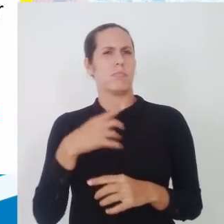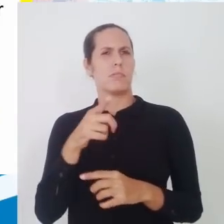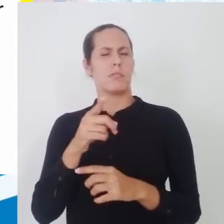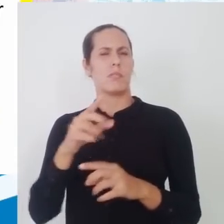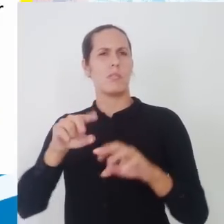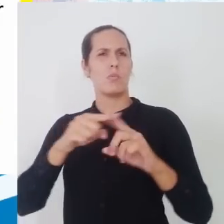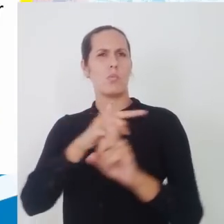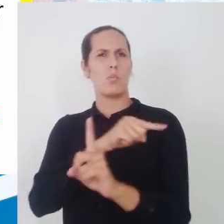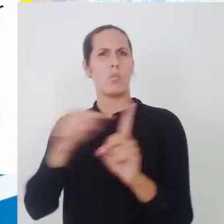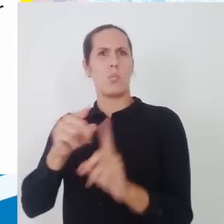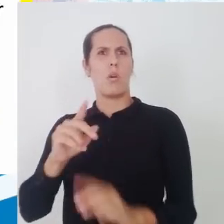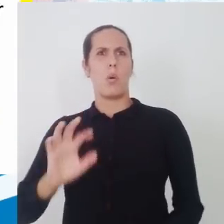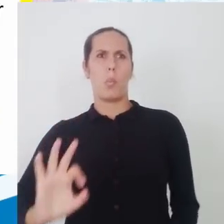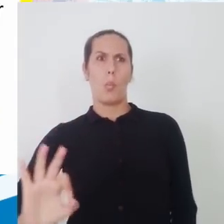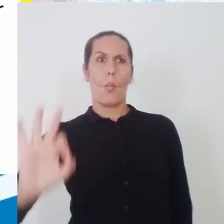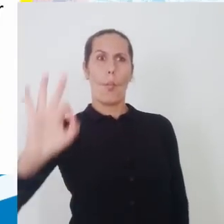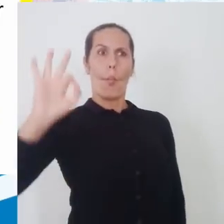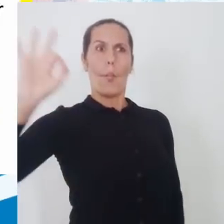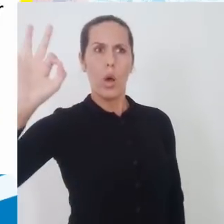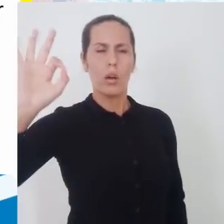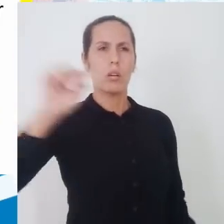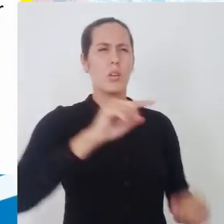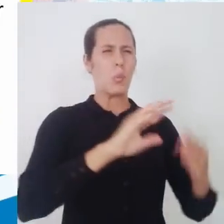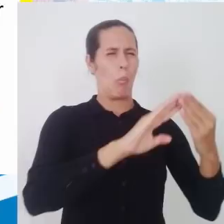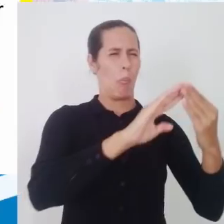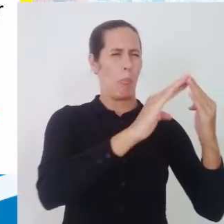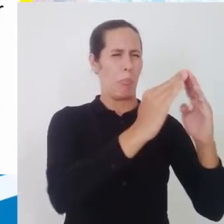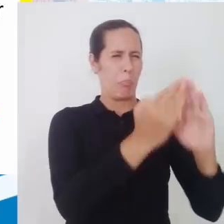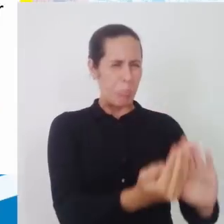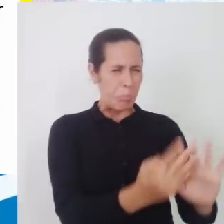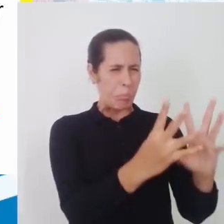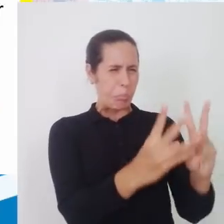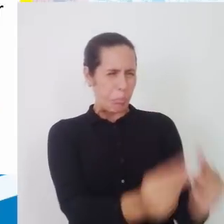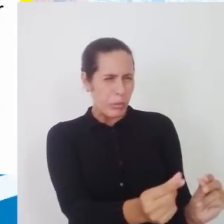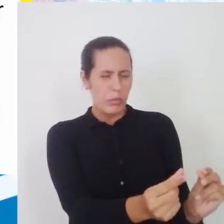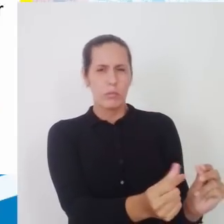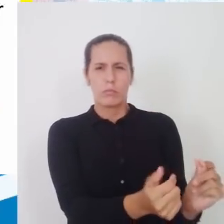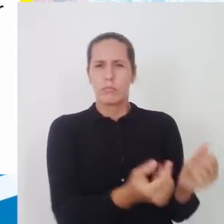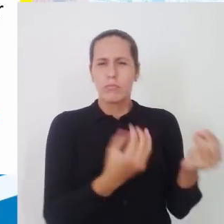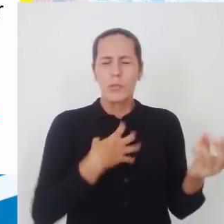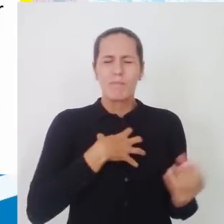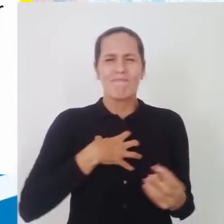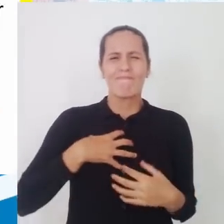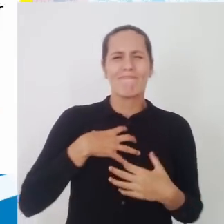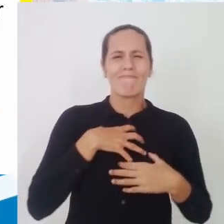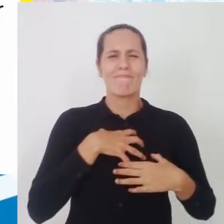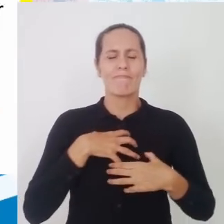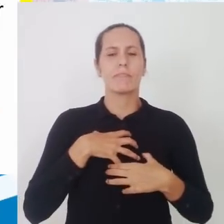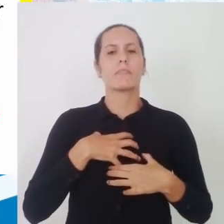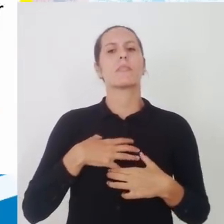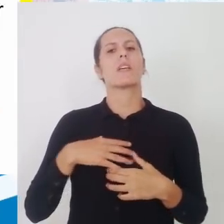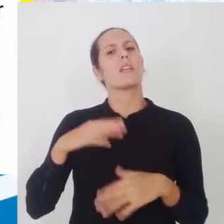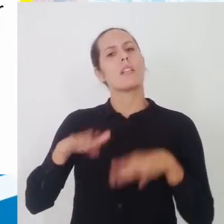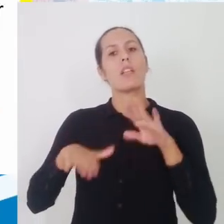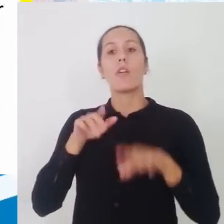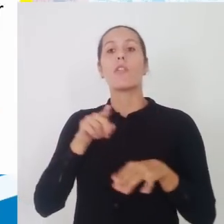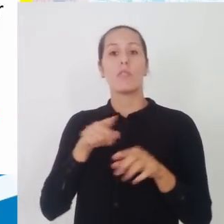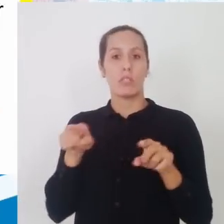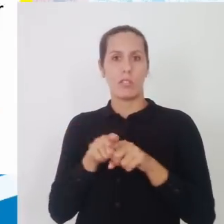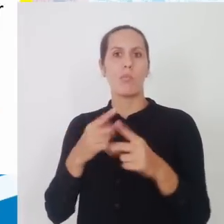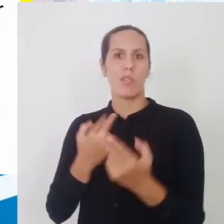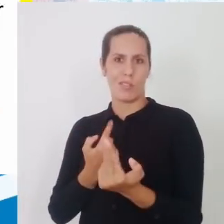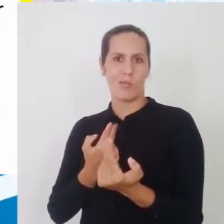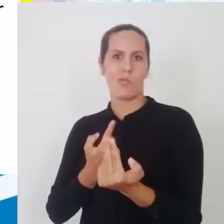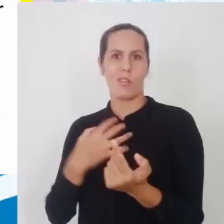é a minha. Eu particularmente me senti super incomodada com tanto luxo em uma das metades e tanta destruição